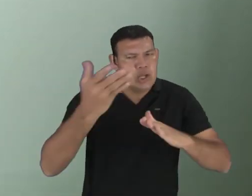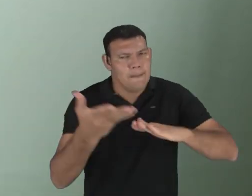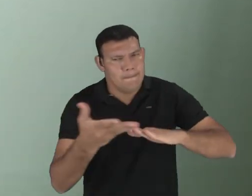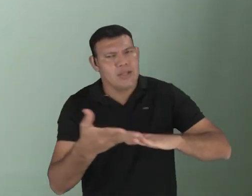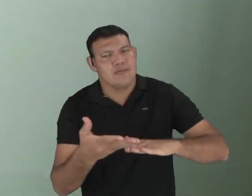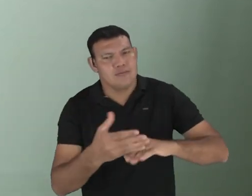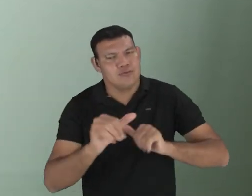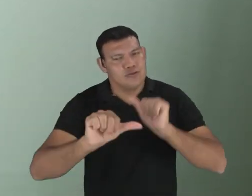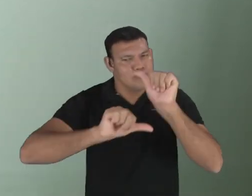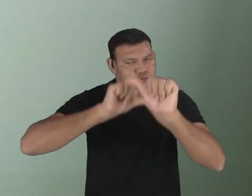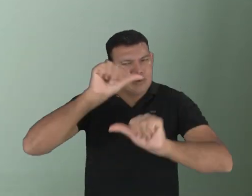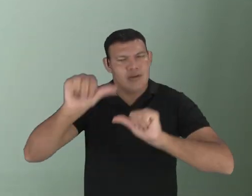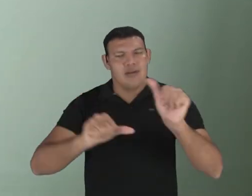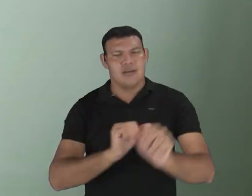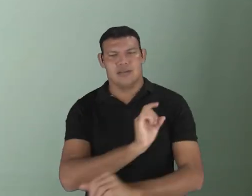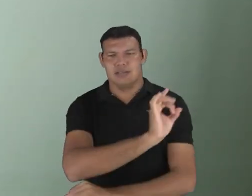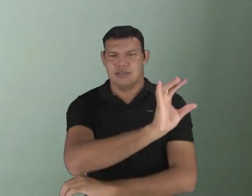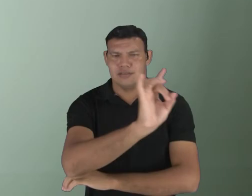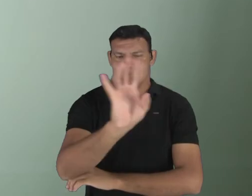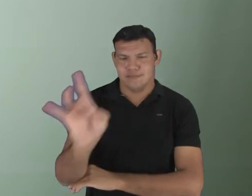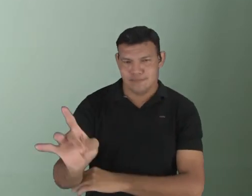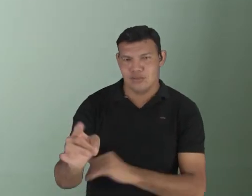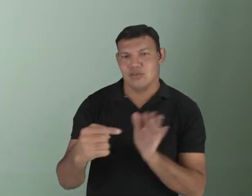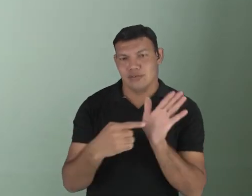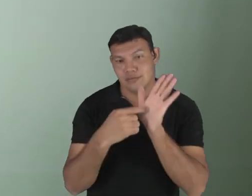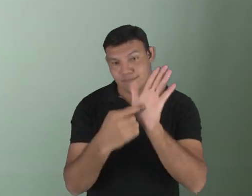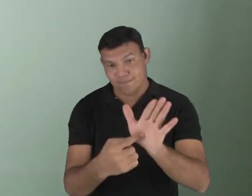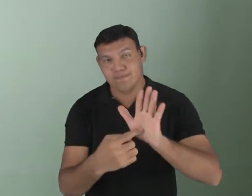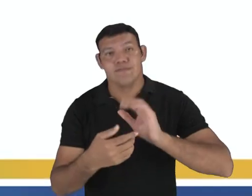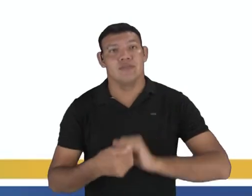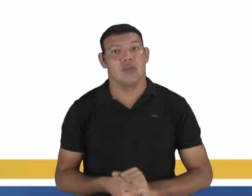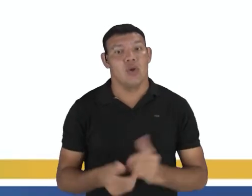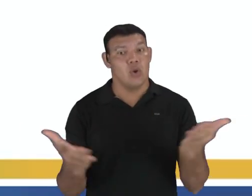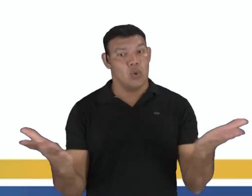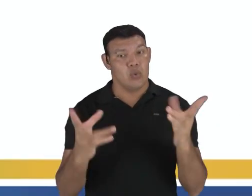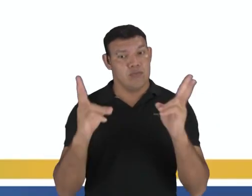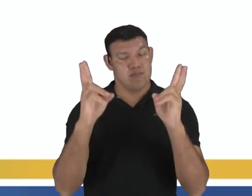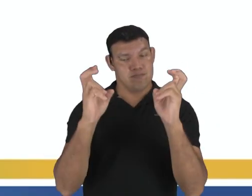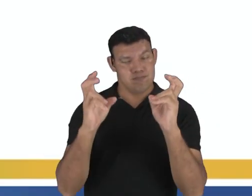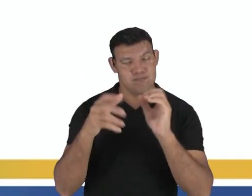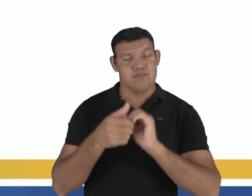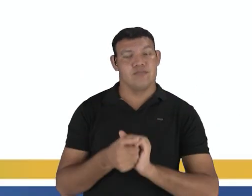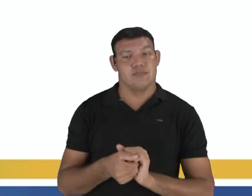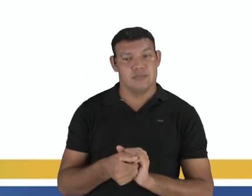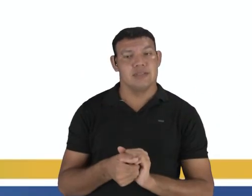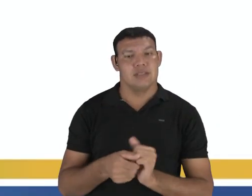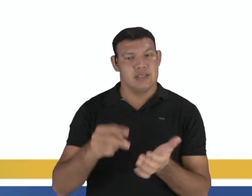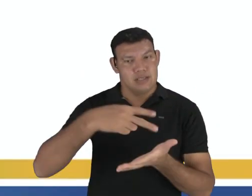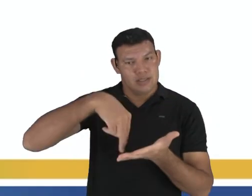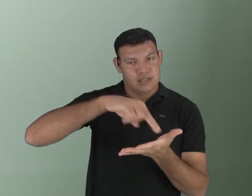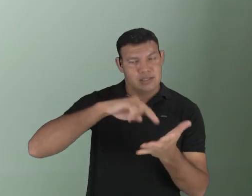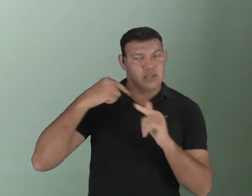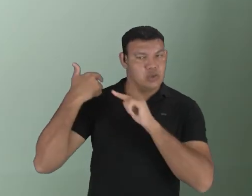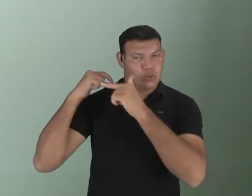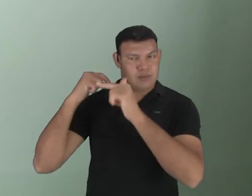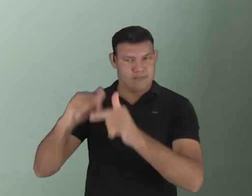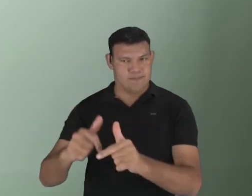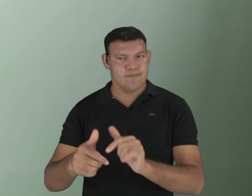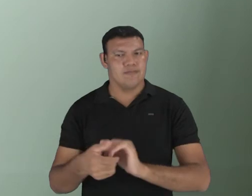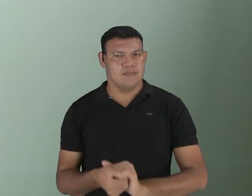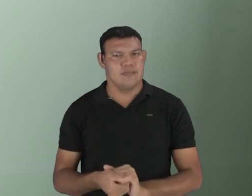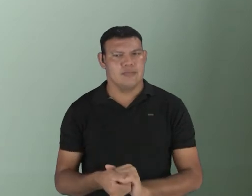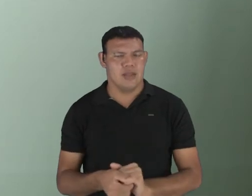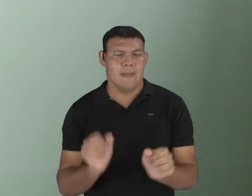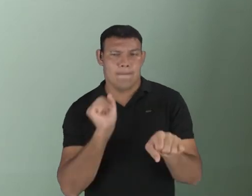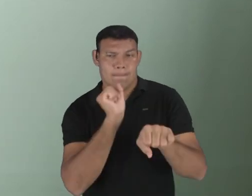esse corpo que se modifica, por exemplo, a cada apresentação, tá bom? Bom, gente, é isso. Na aula de hoje nós estudamos um pouco